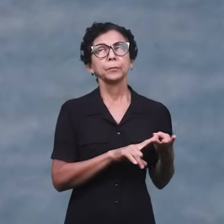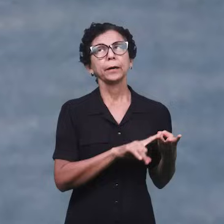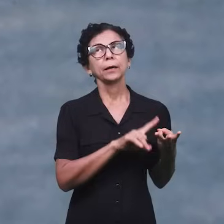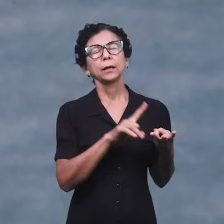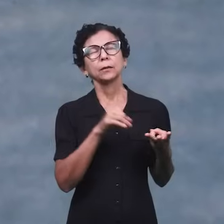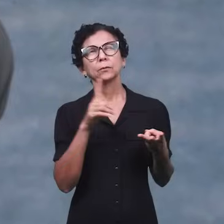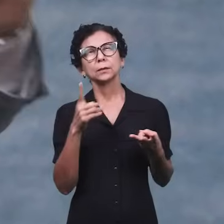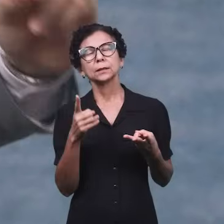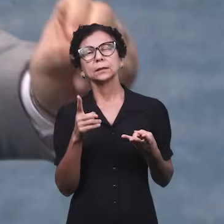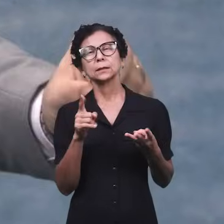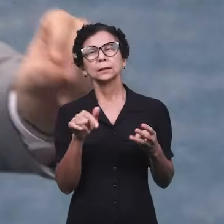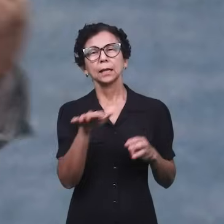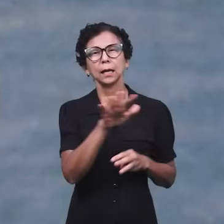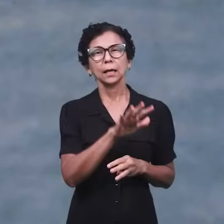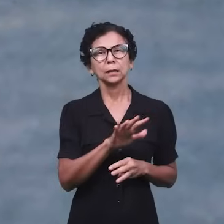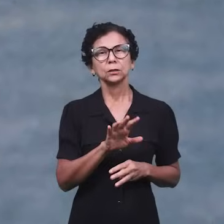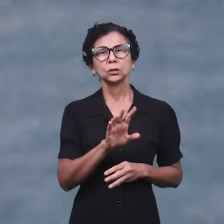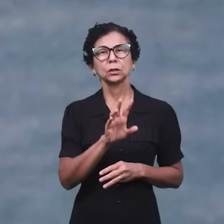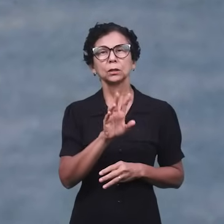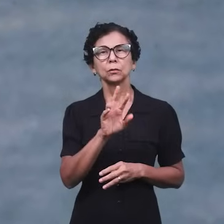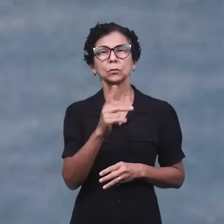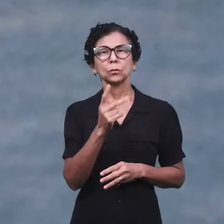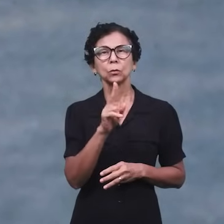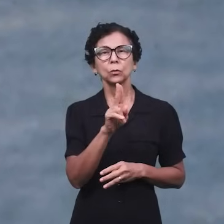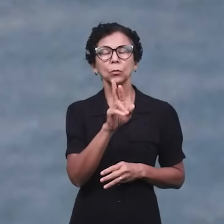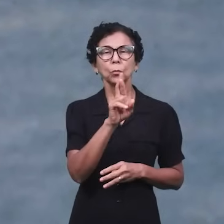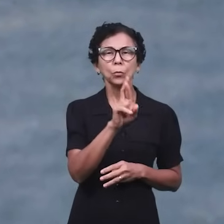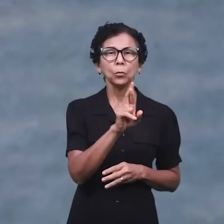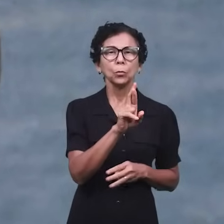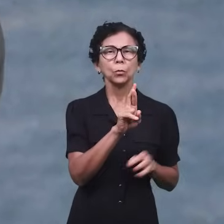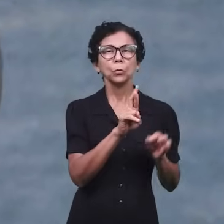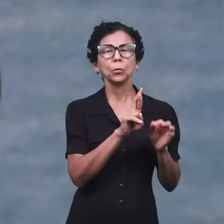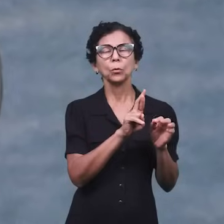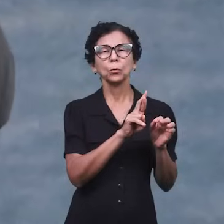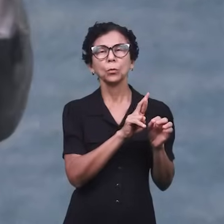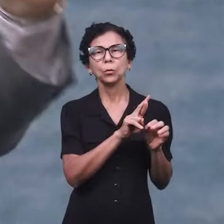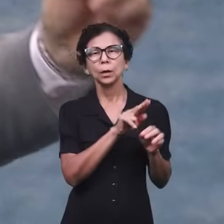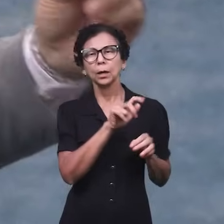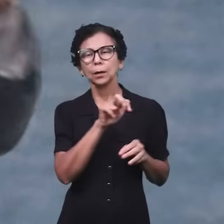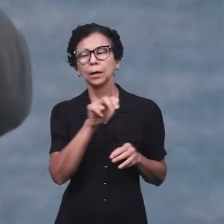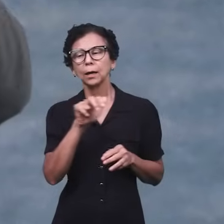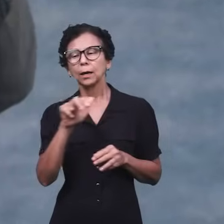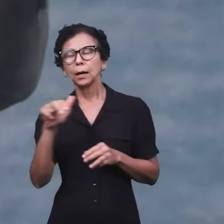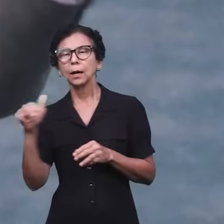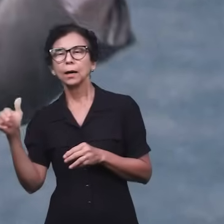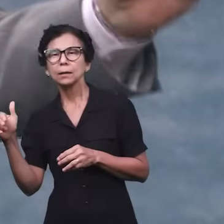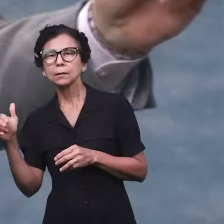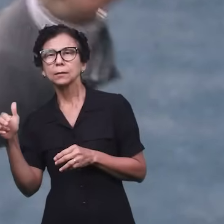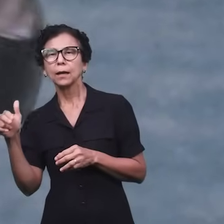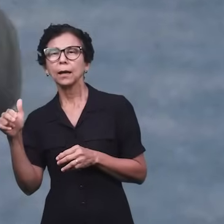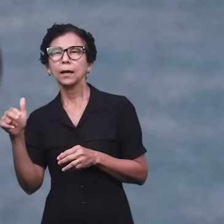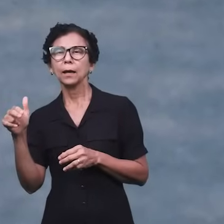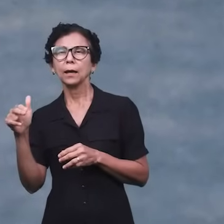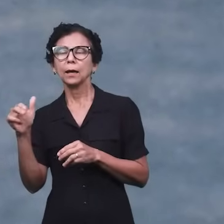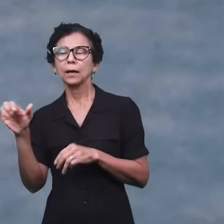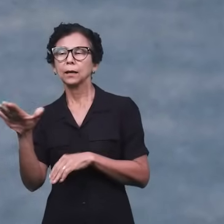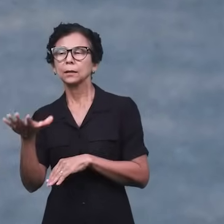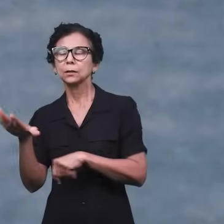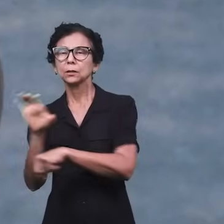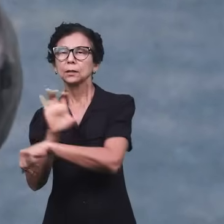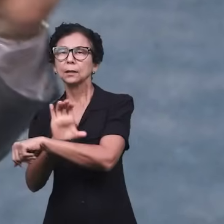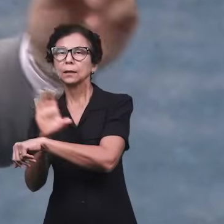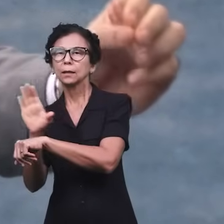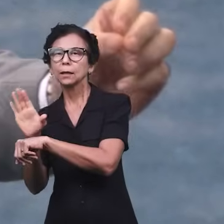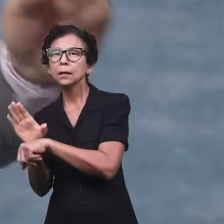caldeus até onde Abraão estava em Canaã quanto tempo quantos quilômetros quanto tempo durou aquela viagem que Rebeca fez